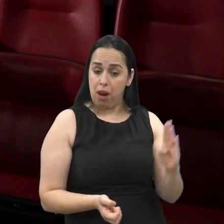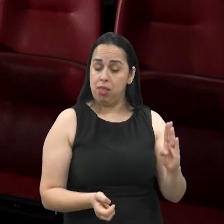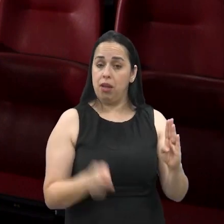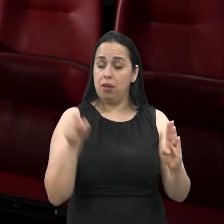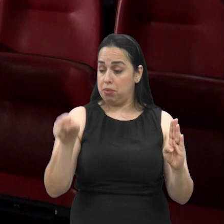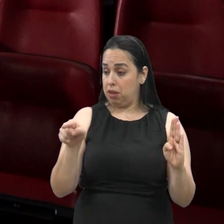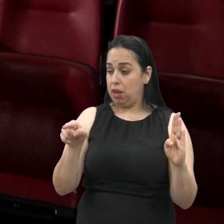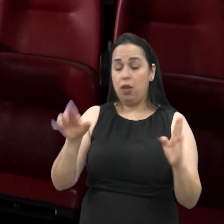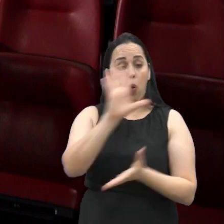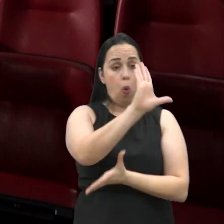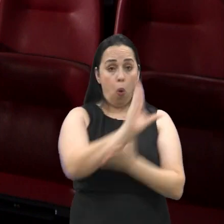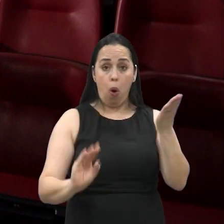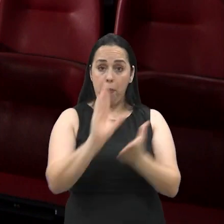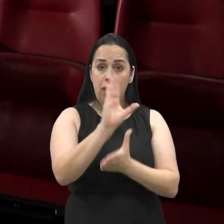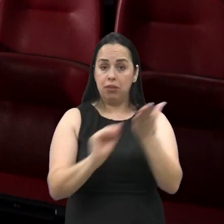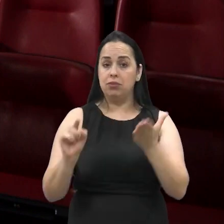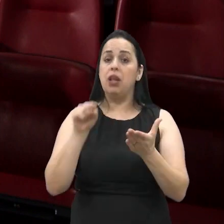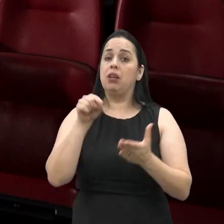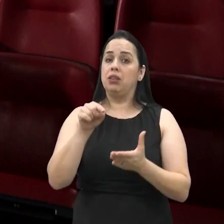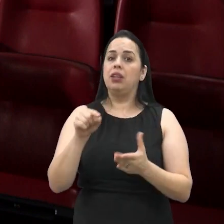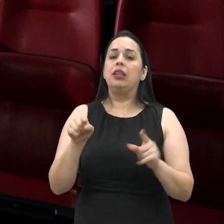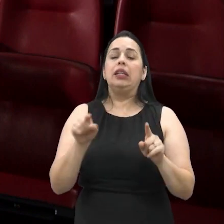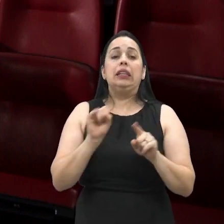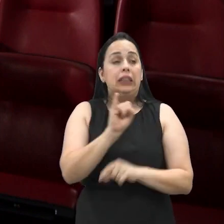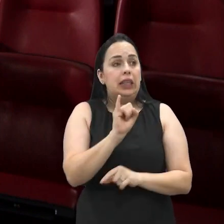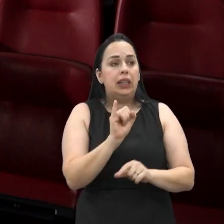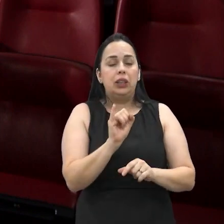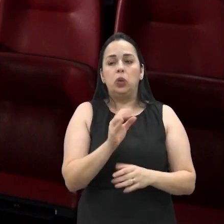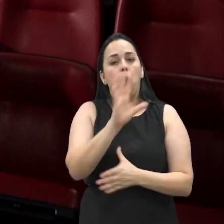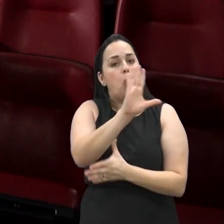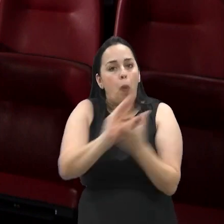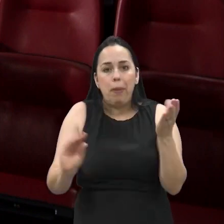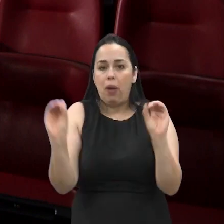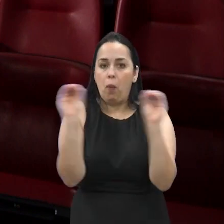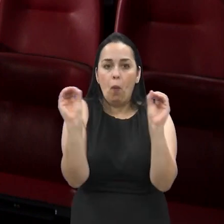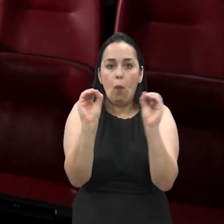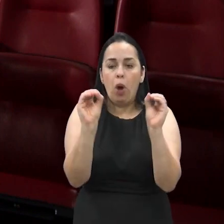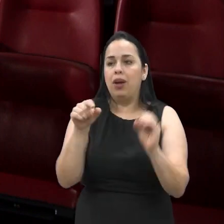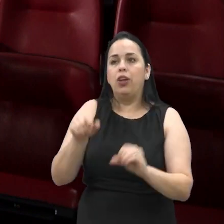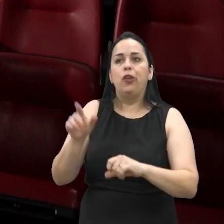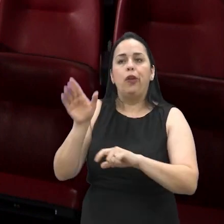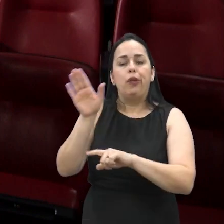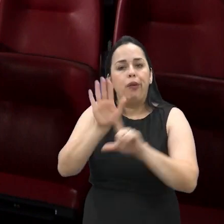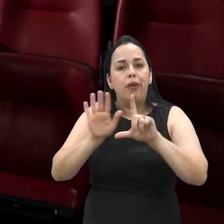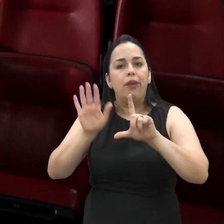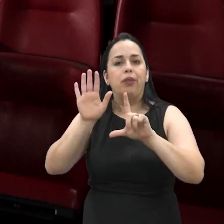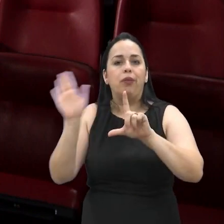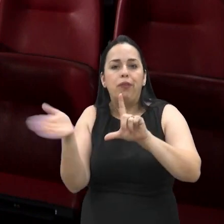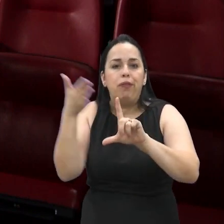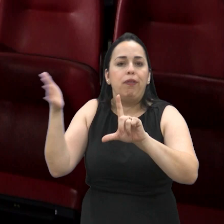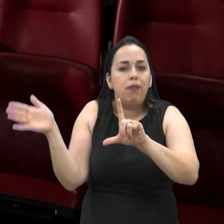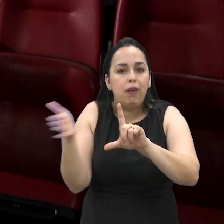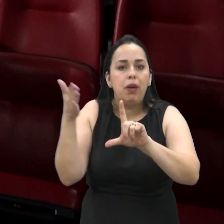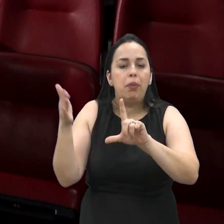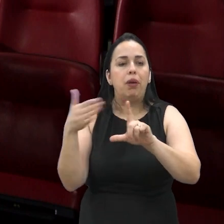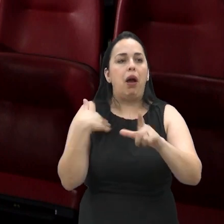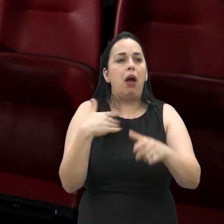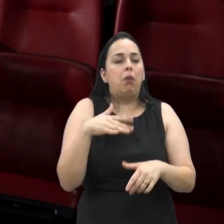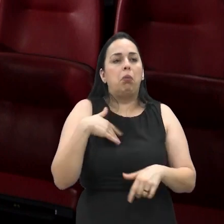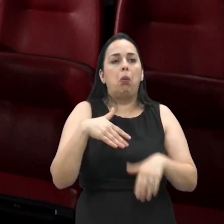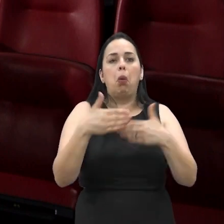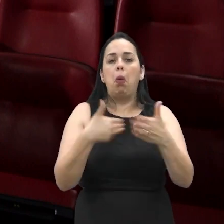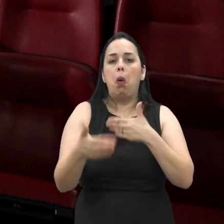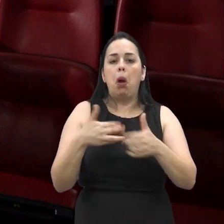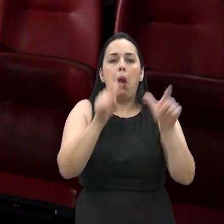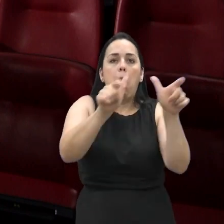para eles terem a cultura brasileira, senão vai virar global, né? Tanto faz você estar em